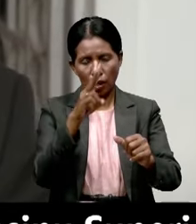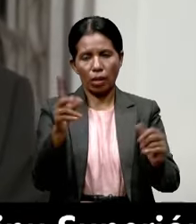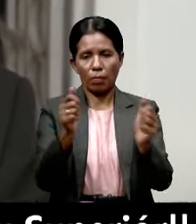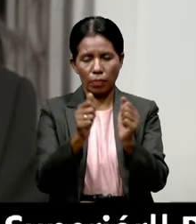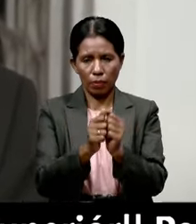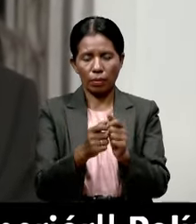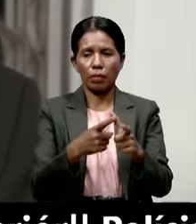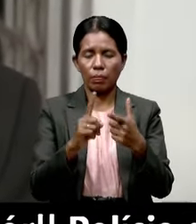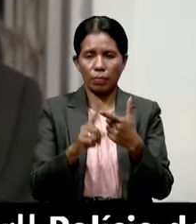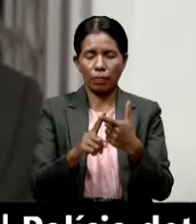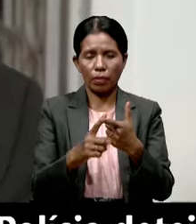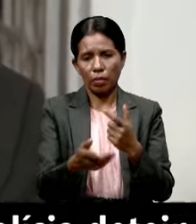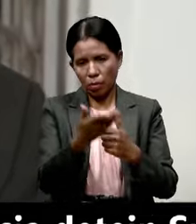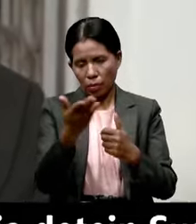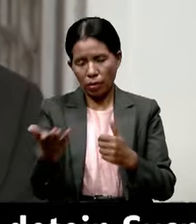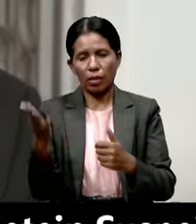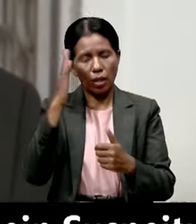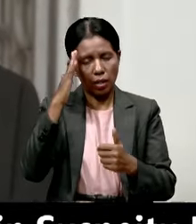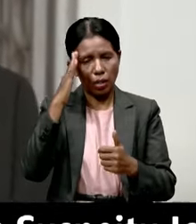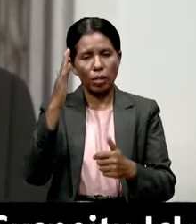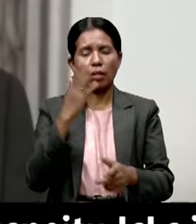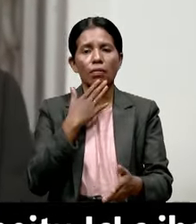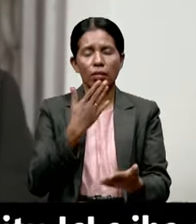E também se irá ter muito bem que a